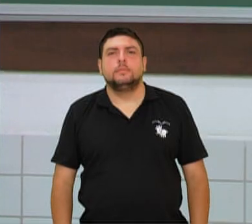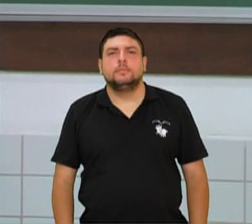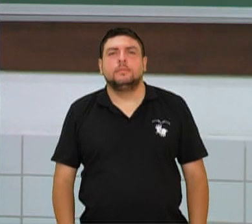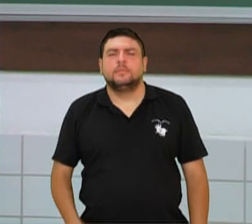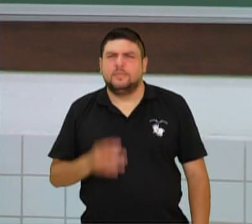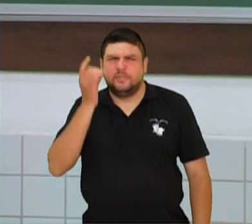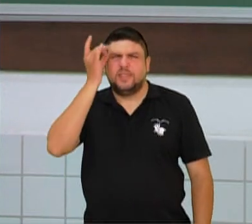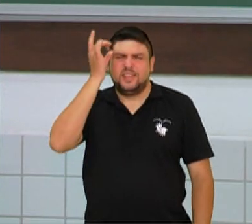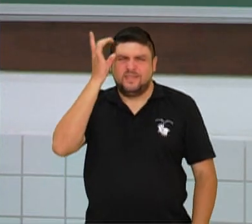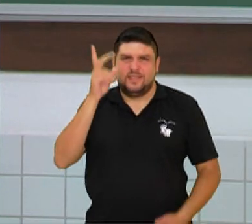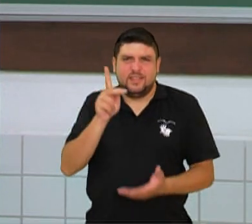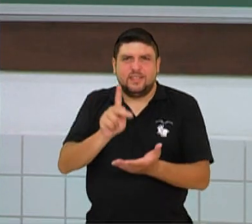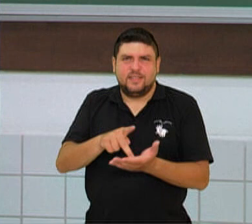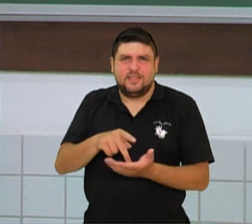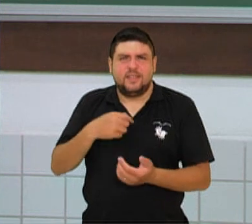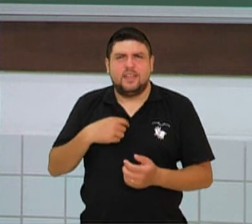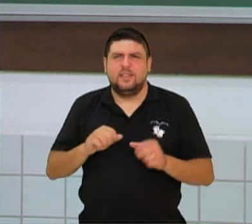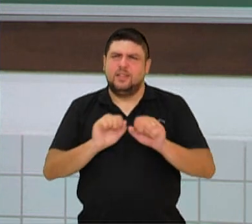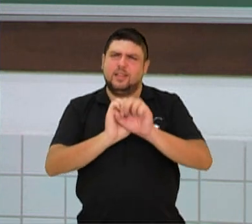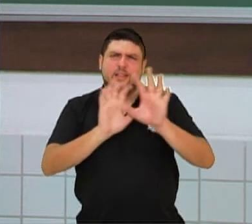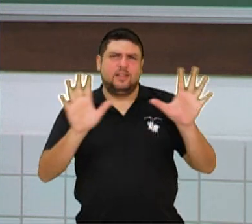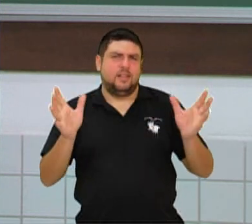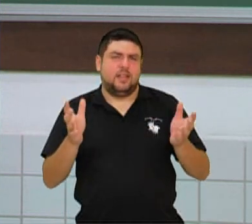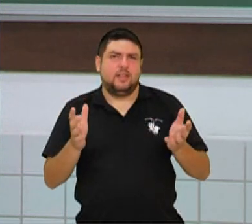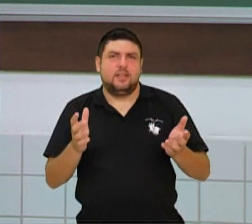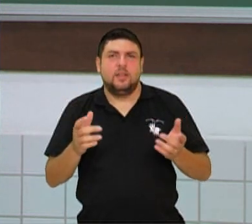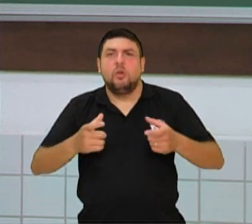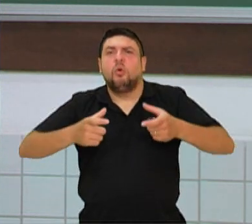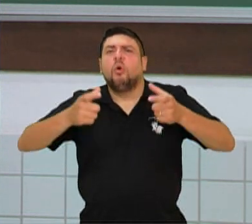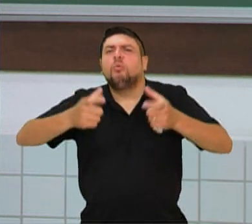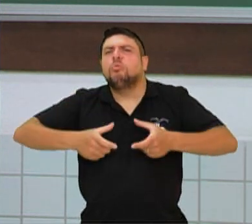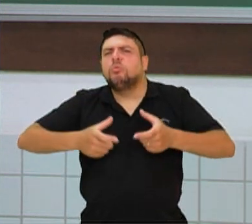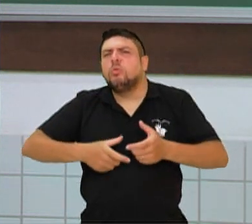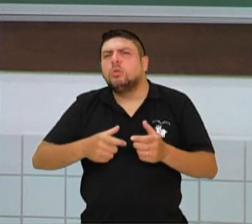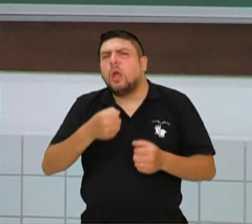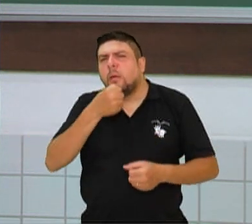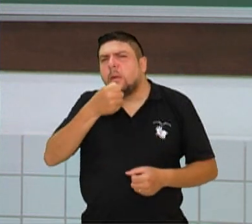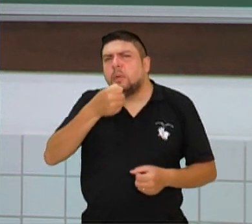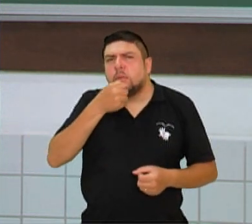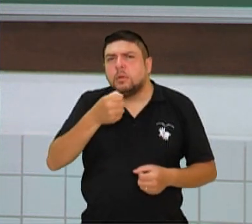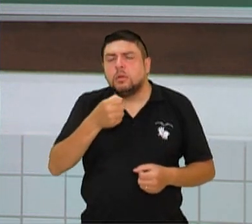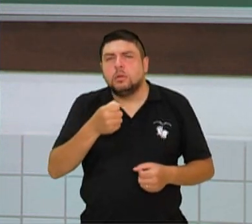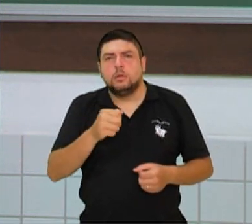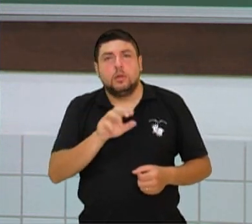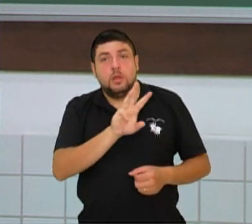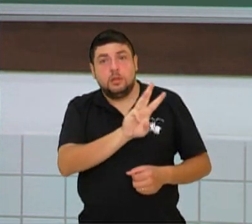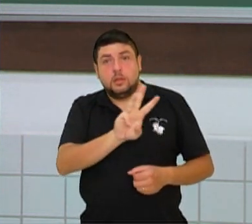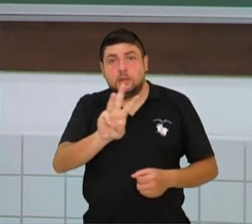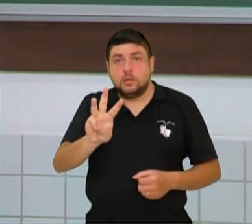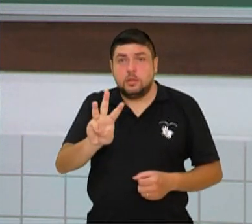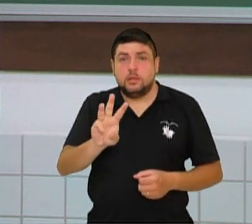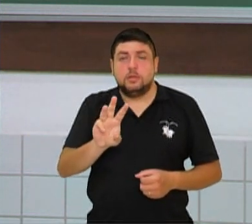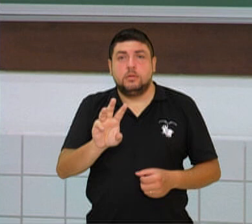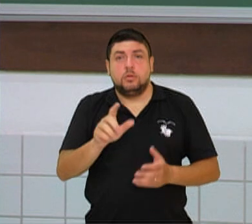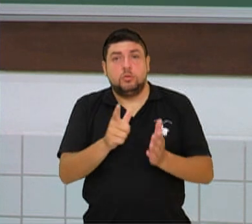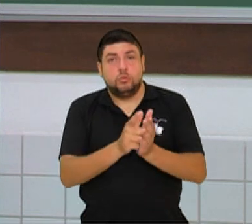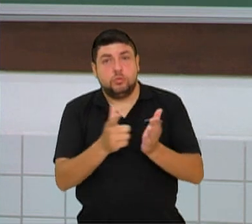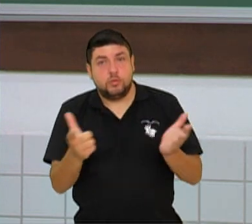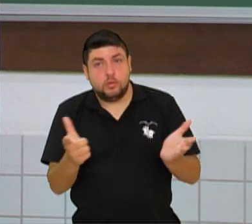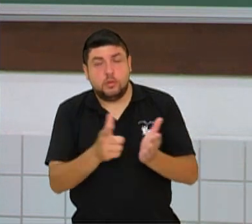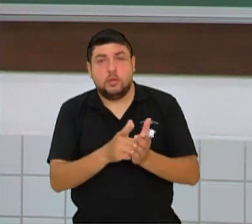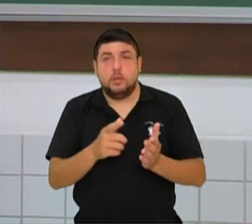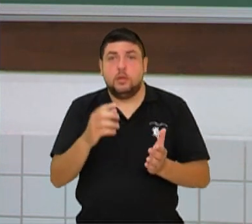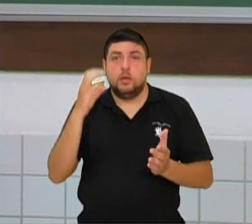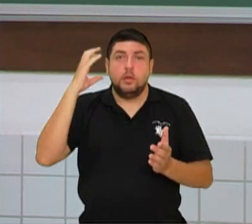Muito fácil, né, pessoal? Claro, quais são os meios que circula a entrevista ali? Nos sites, jornais, no rádio, né?